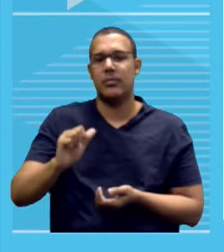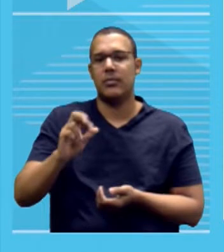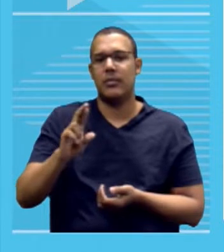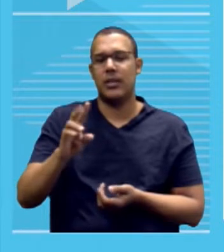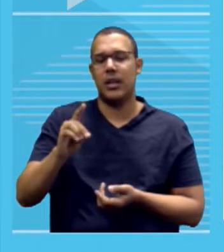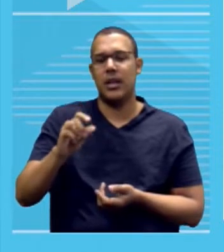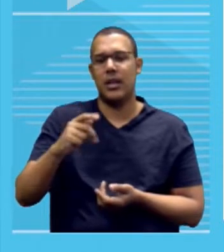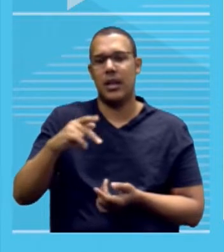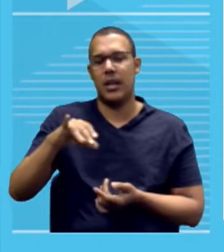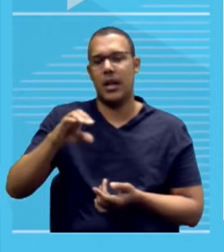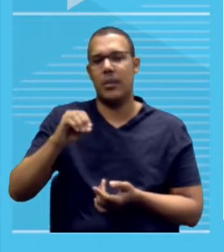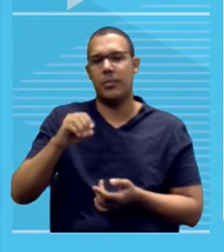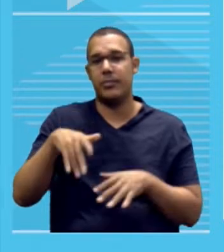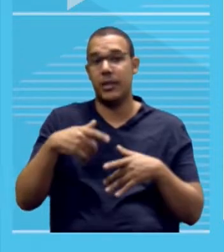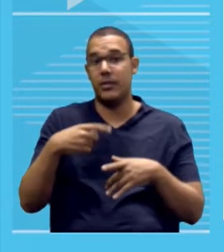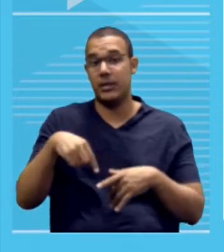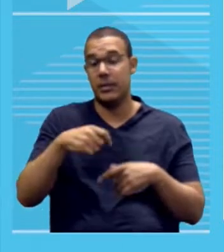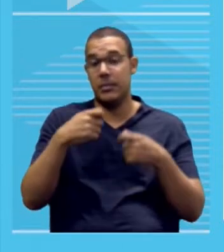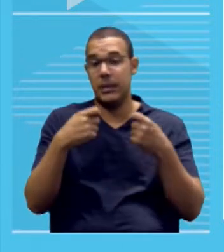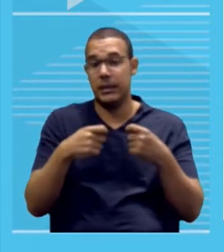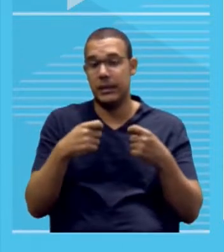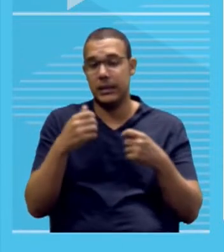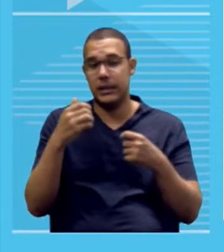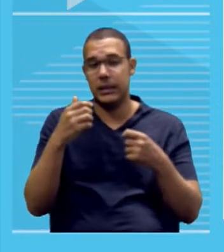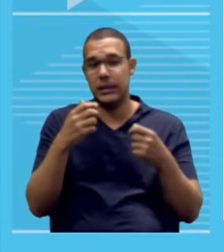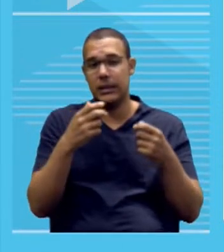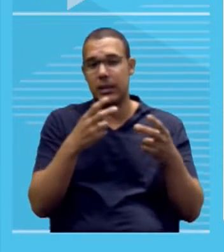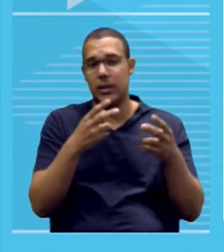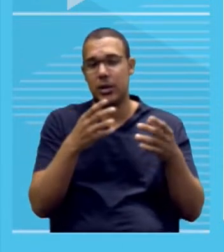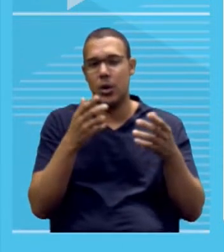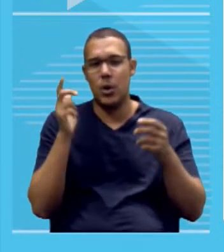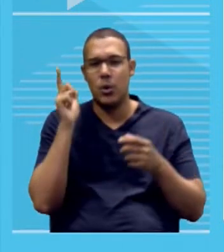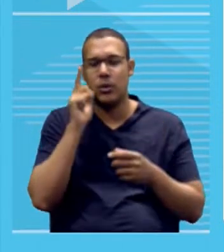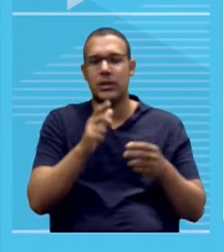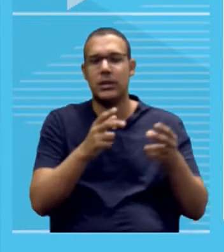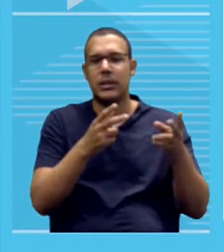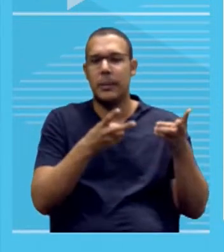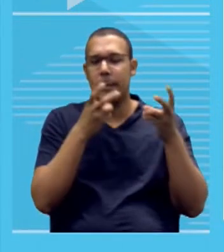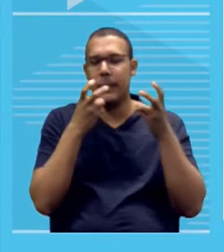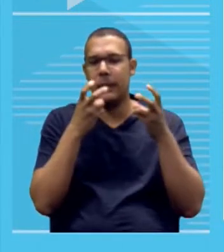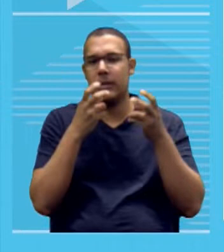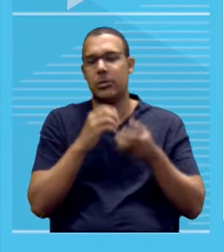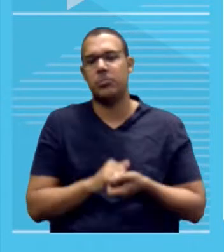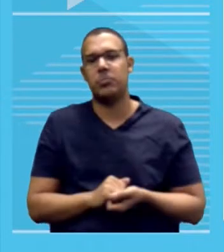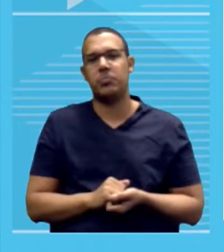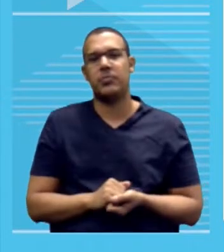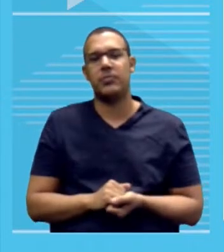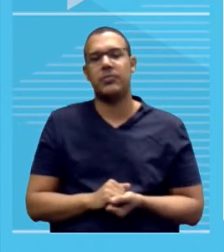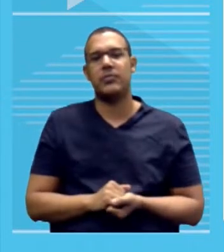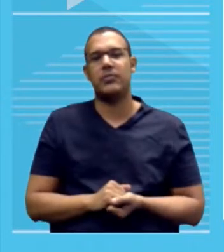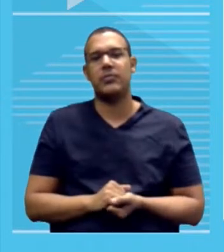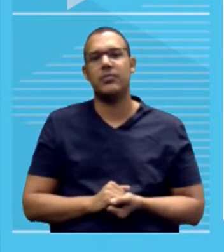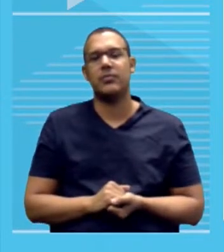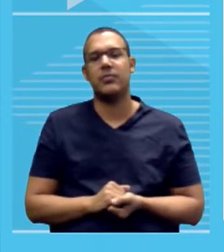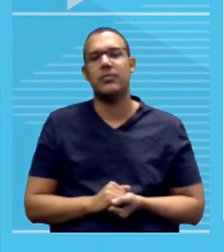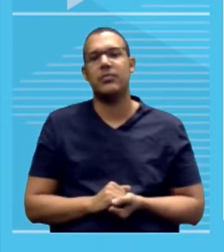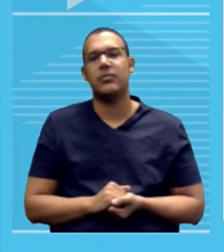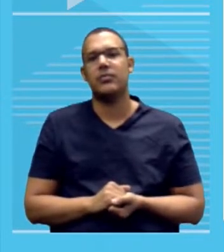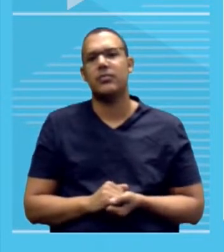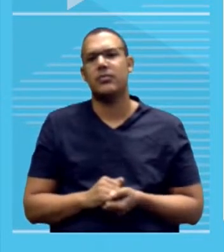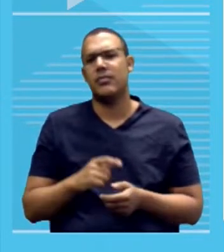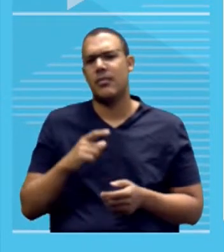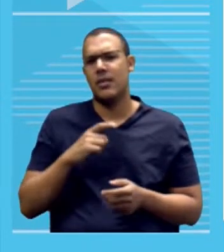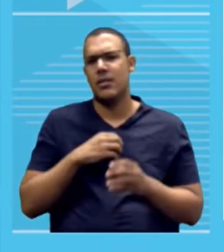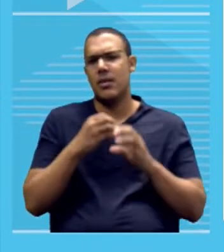tudo isso você tem que conseguir identificar temos que conseguir identificar E aí gente é interessante perceber que uma característica